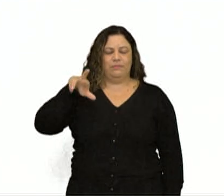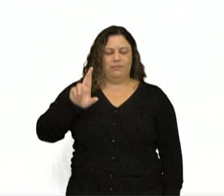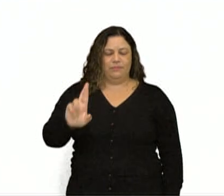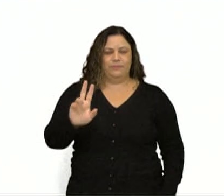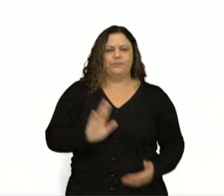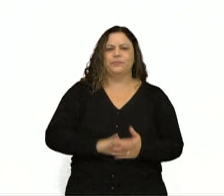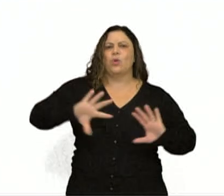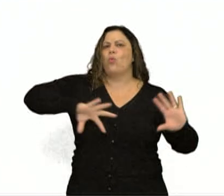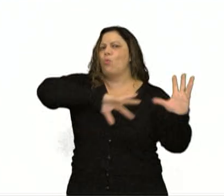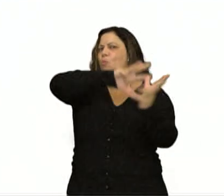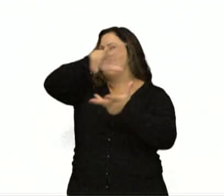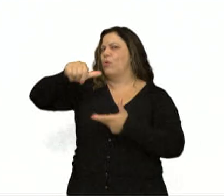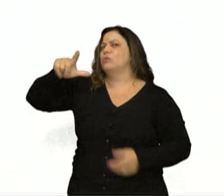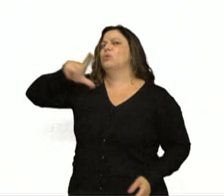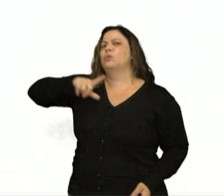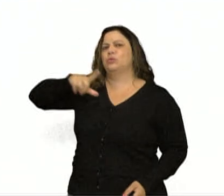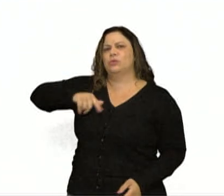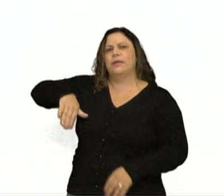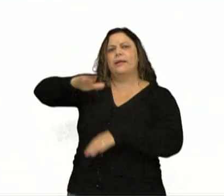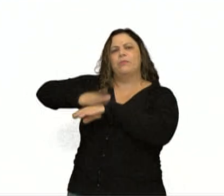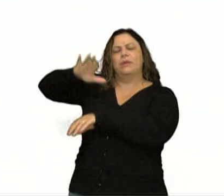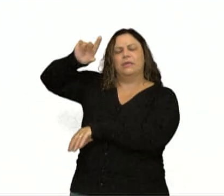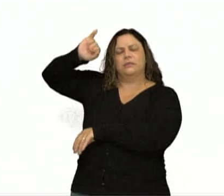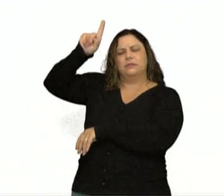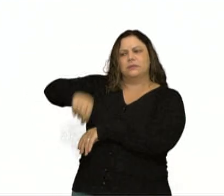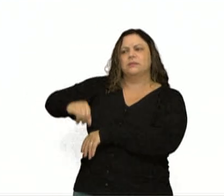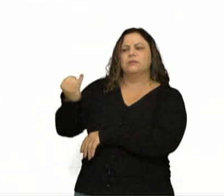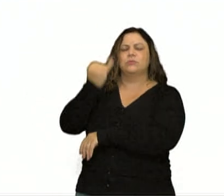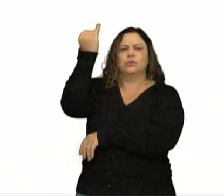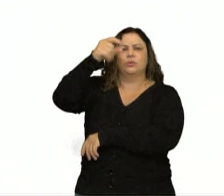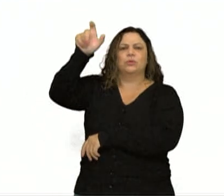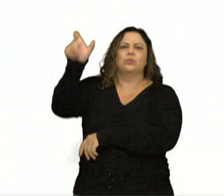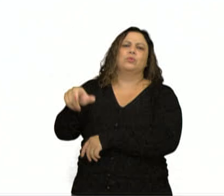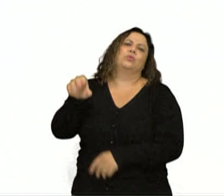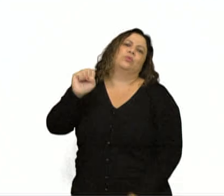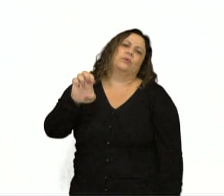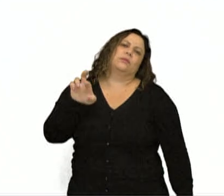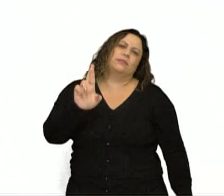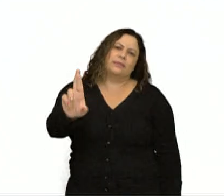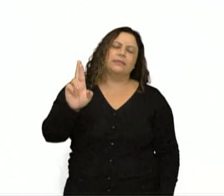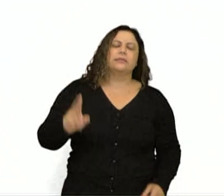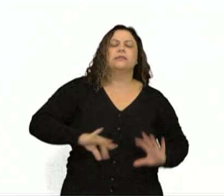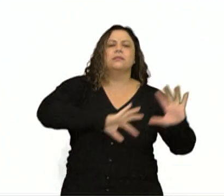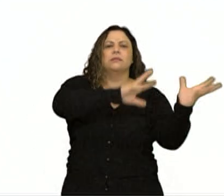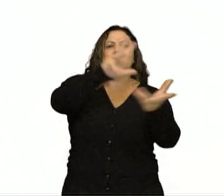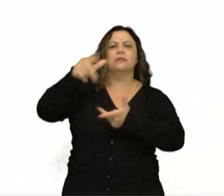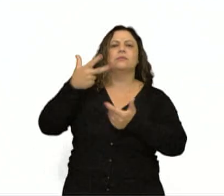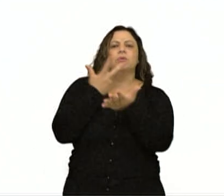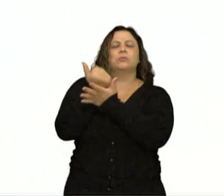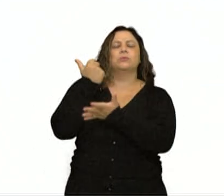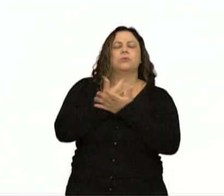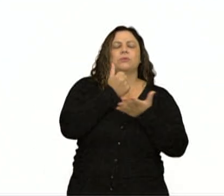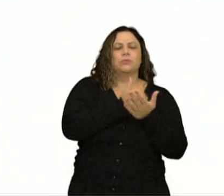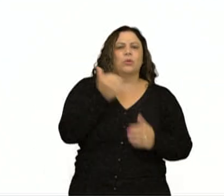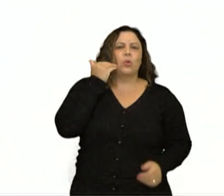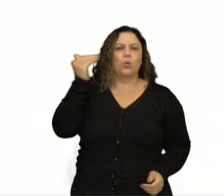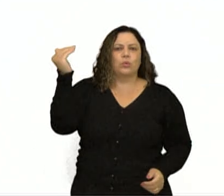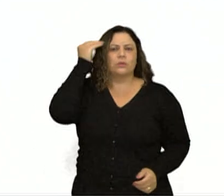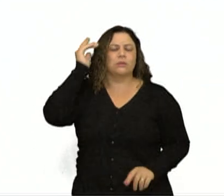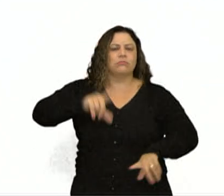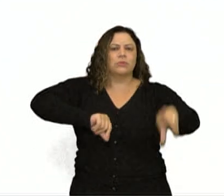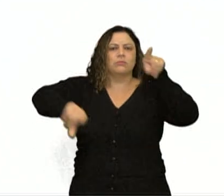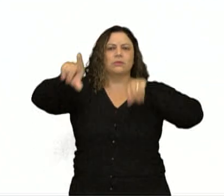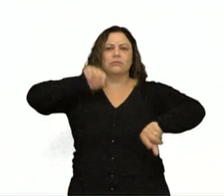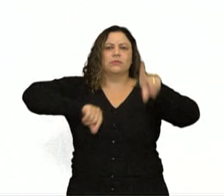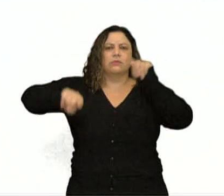onde ter é o mais importante do que o ser. Nesse mundo consumista, os adolescentes foram